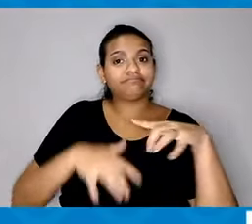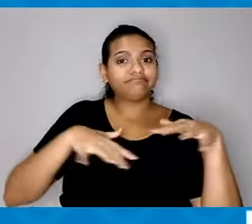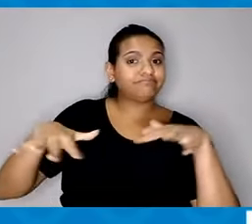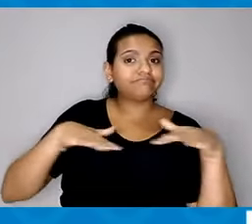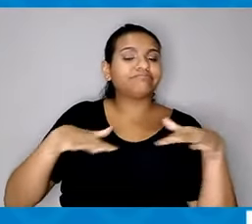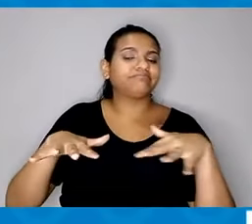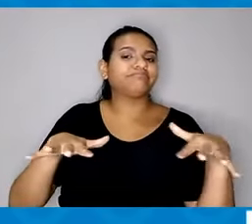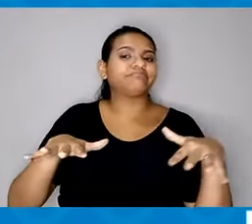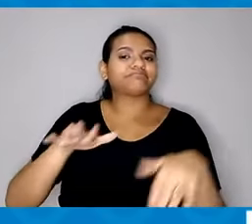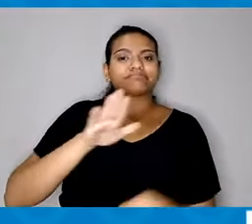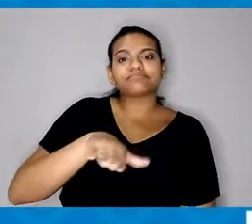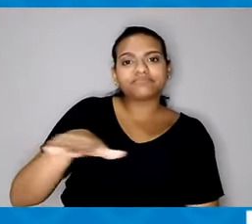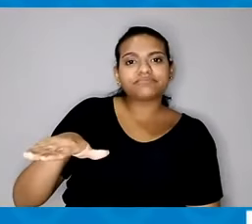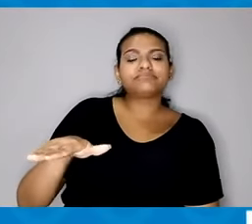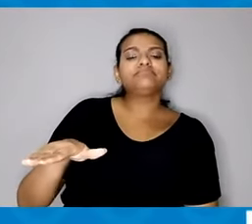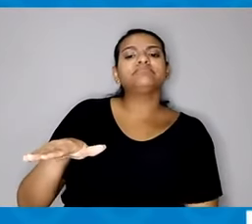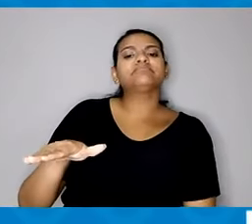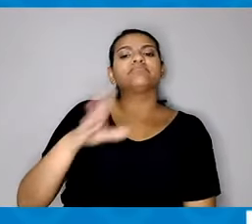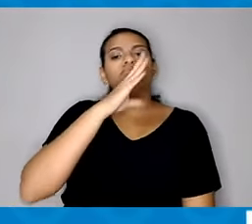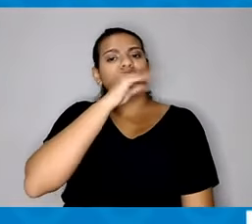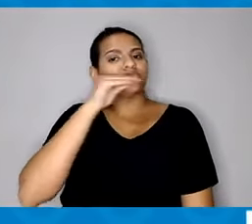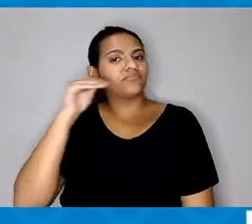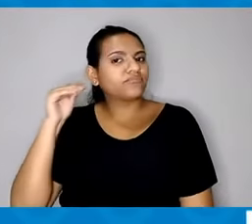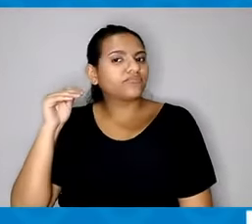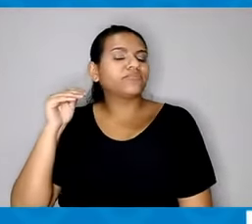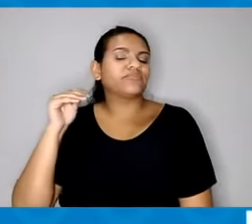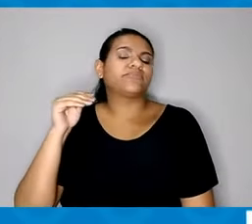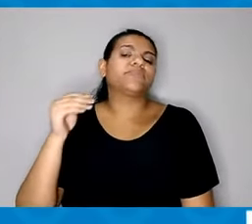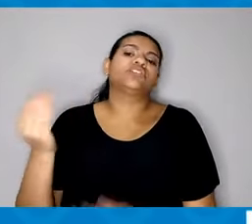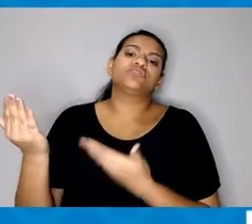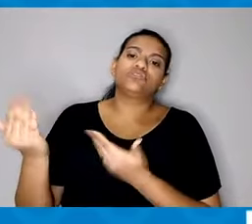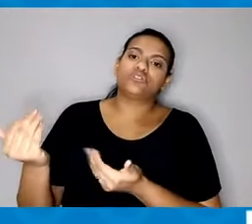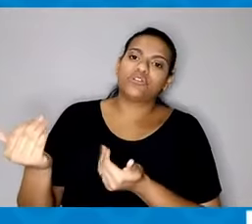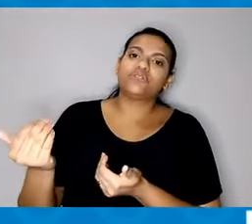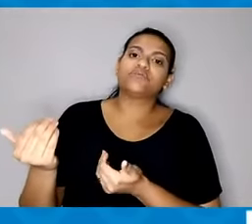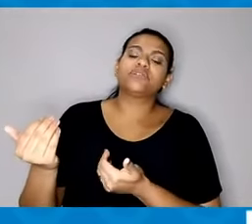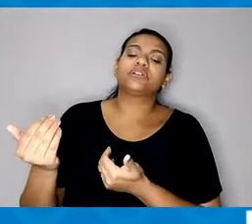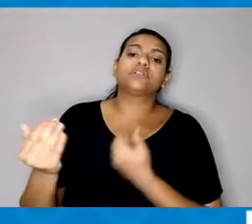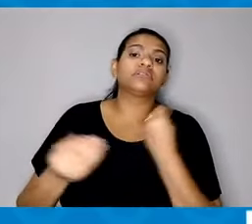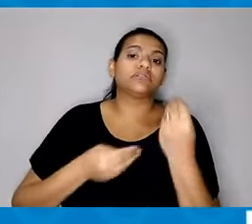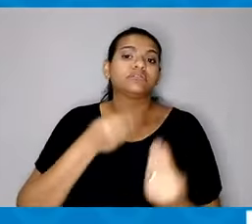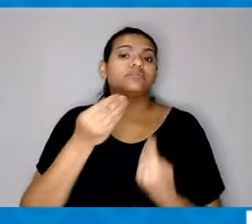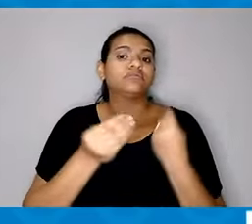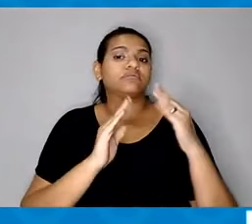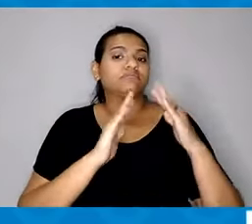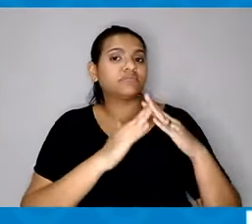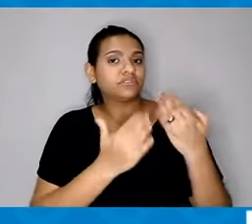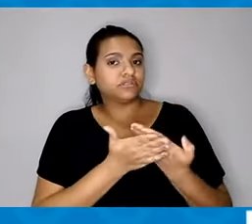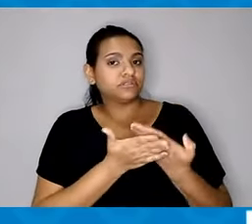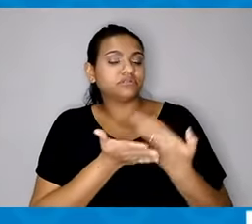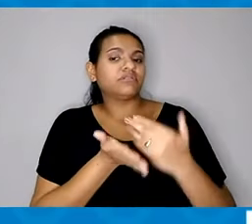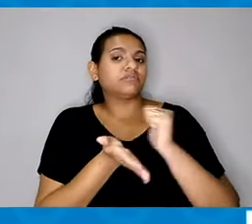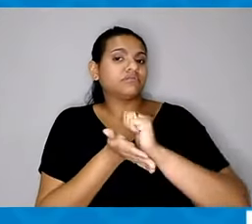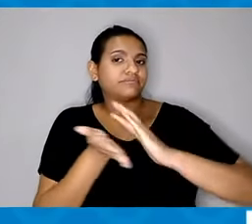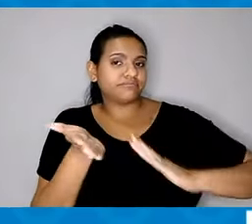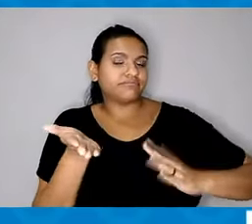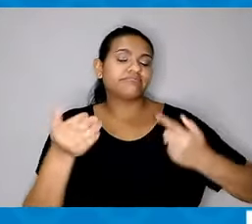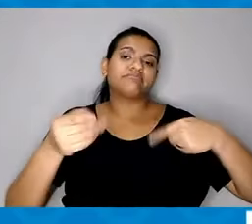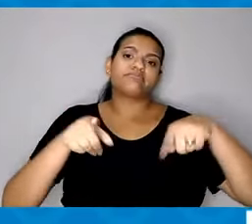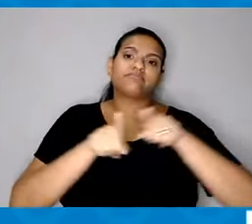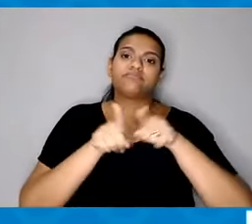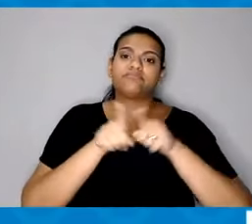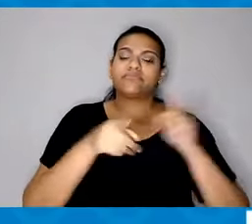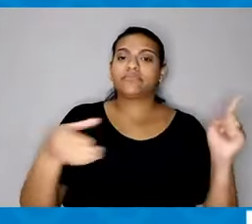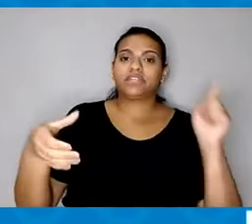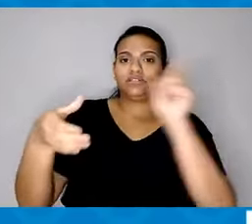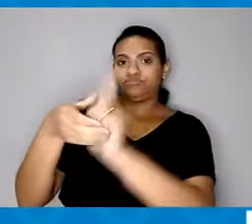jovens adolescentes, a mobilização dos estudantes para as atividades escolares, sua inserção no meio acadêmico,